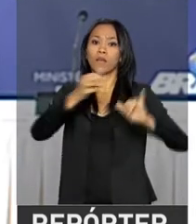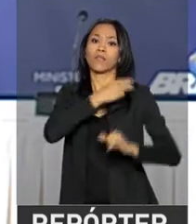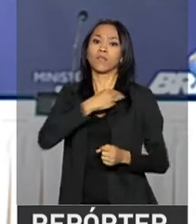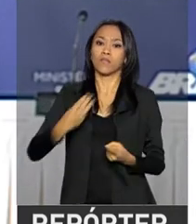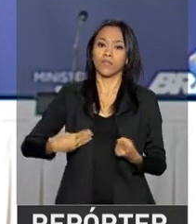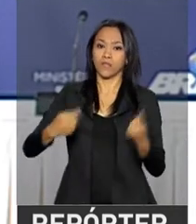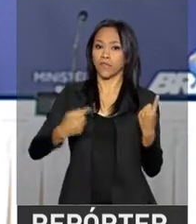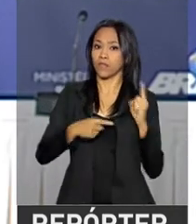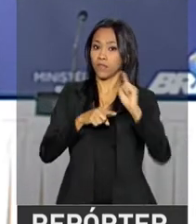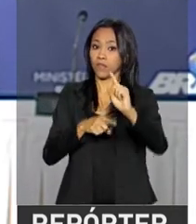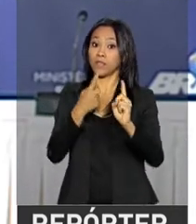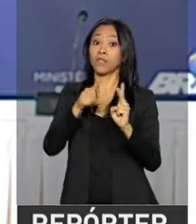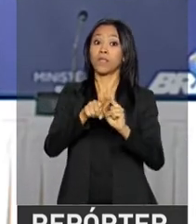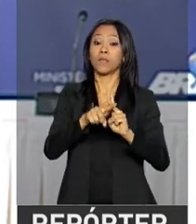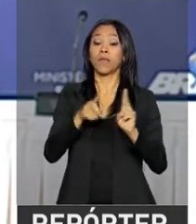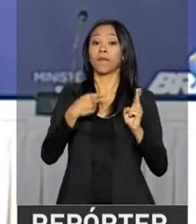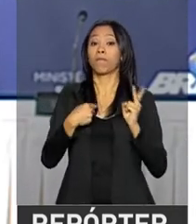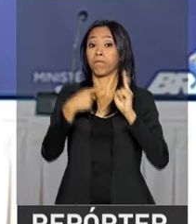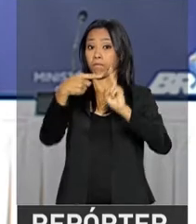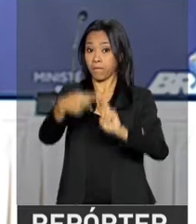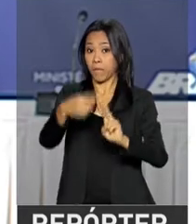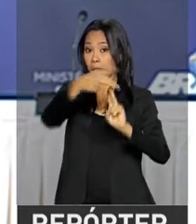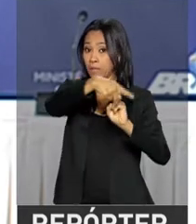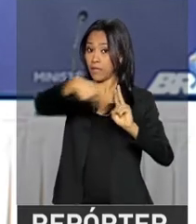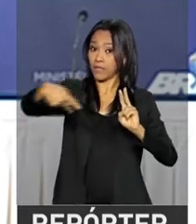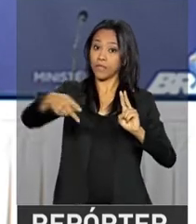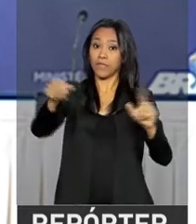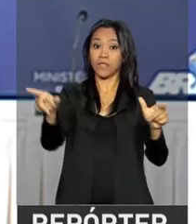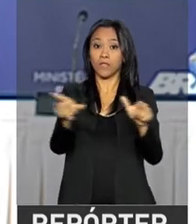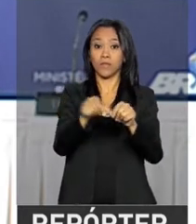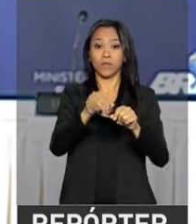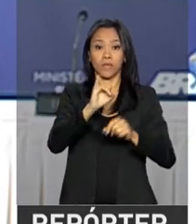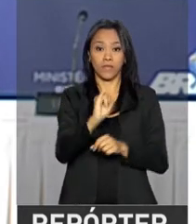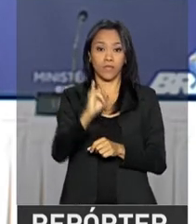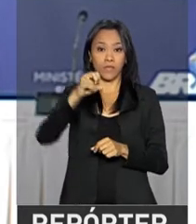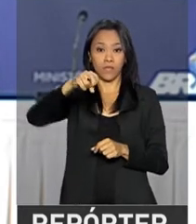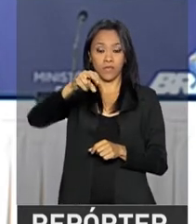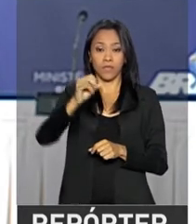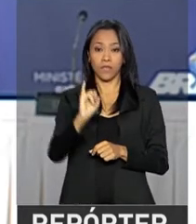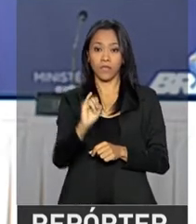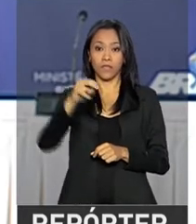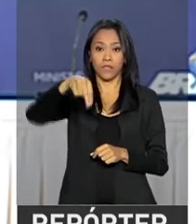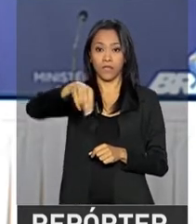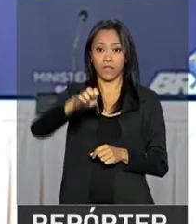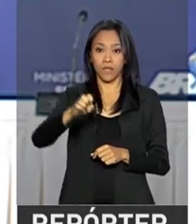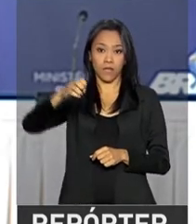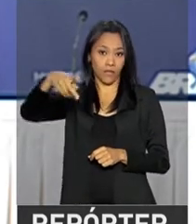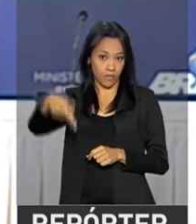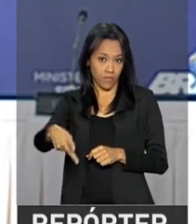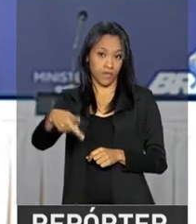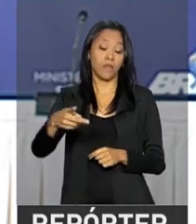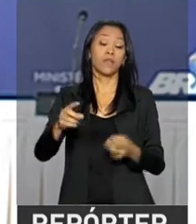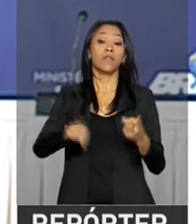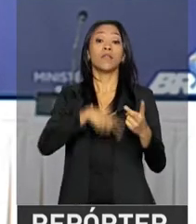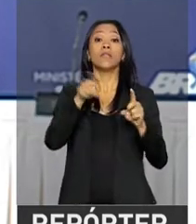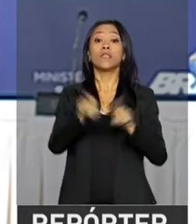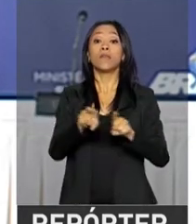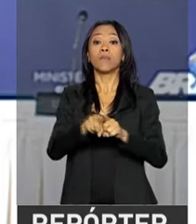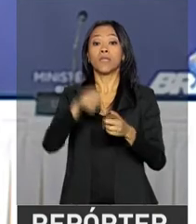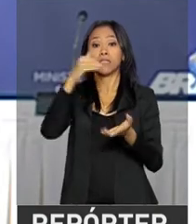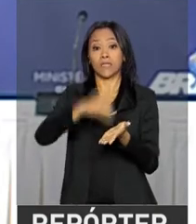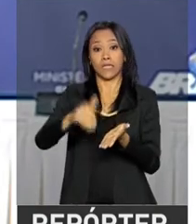presidente do instituto nacional de estudos e pesquisas educacionais anísio teixeira inep maria inês fini e também pela